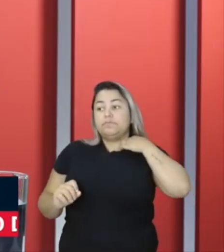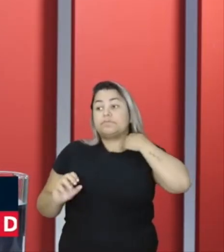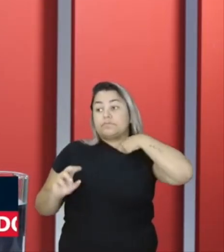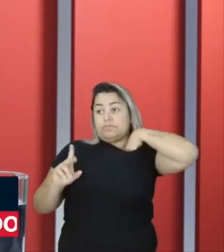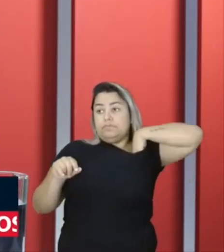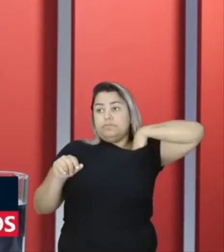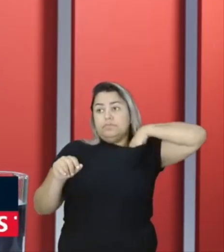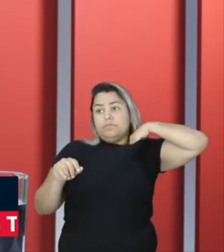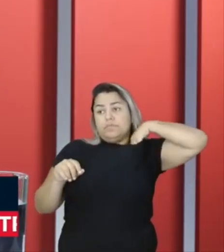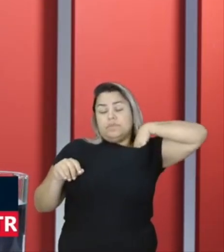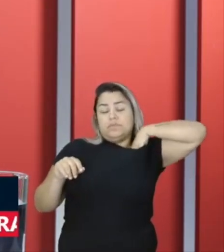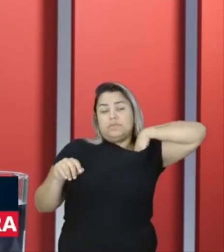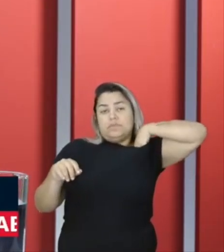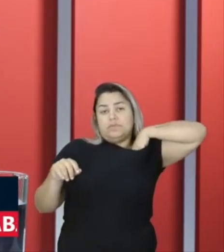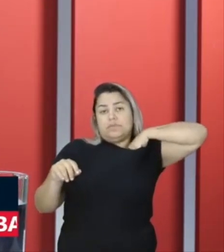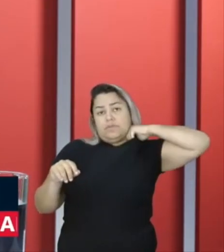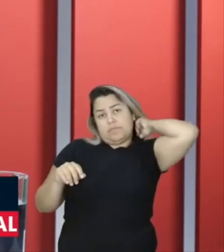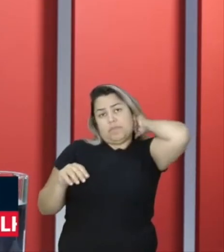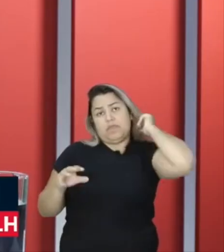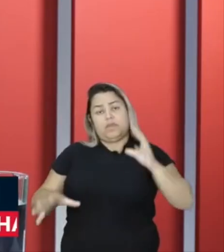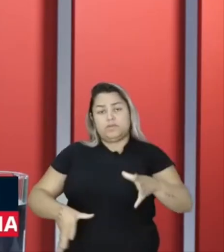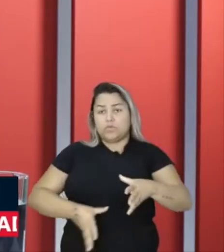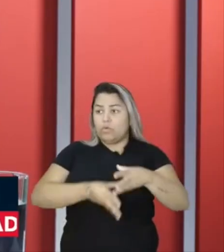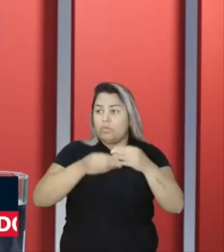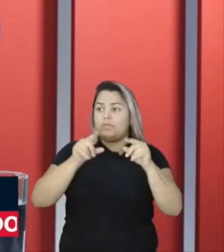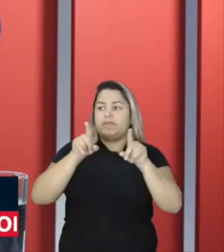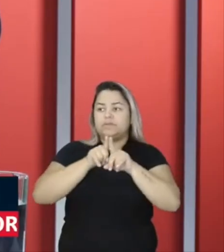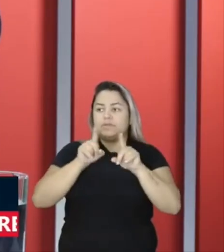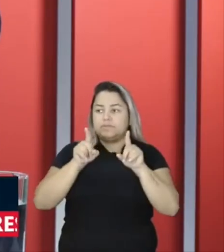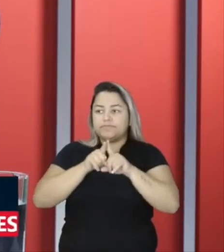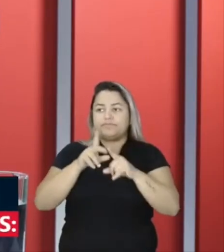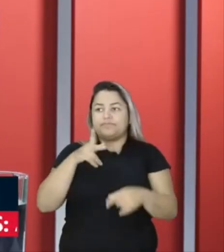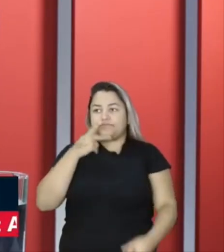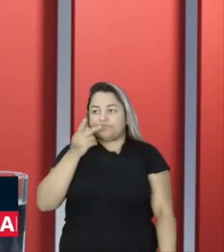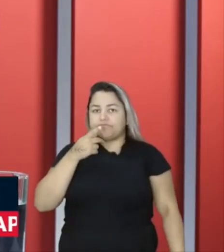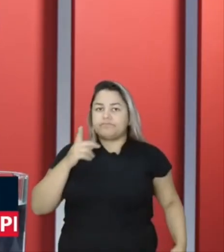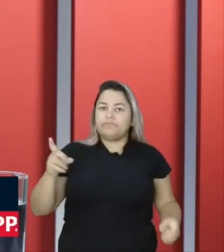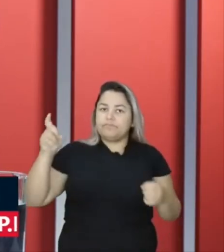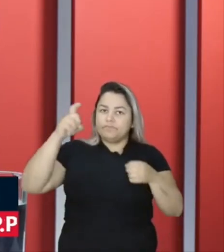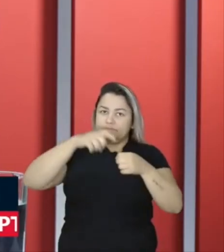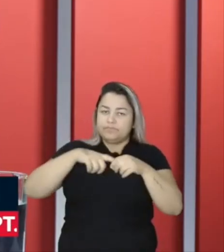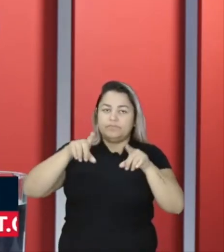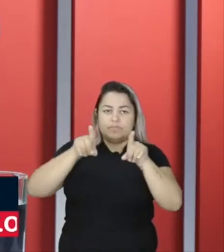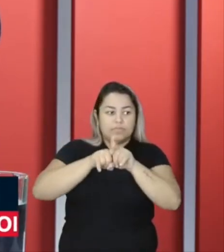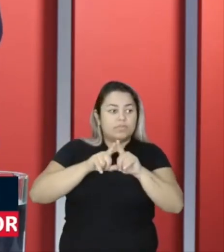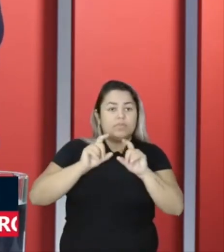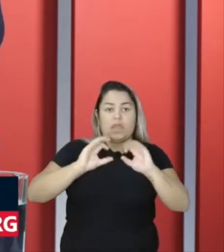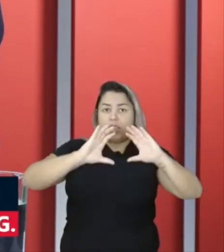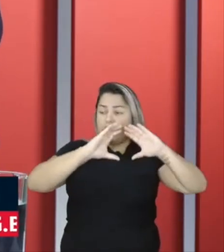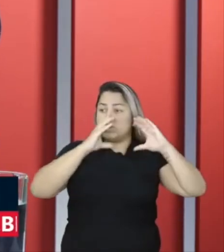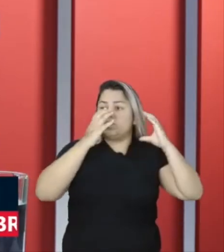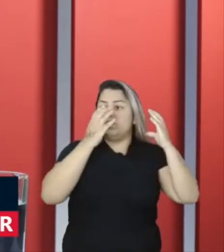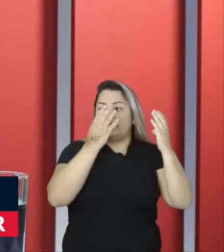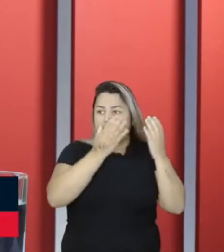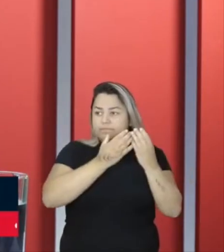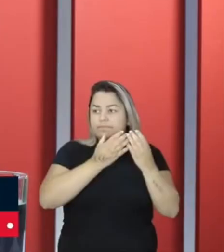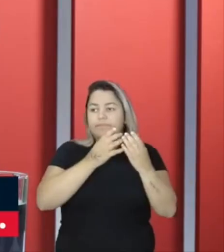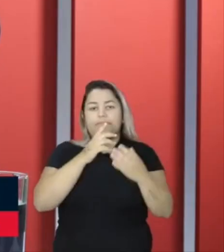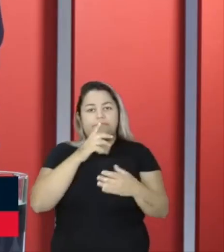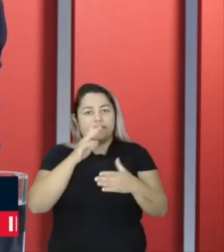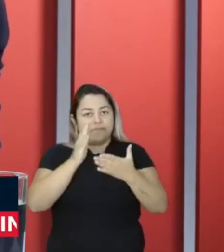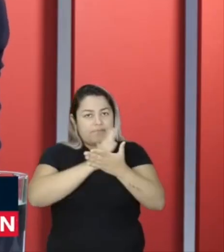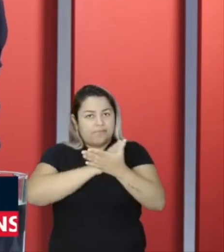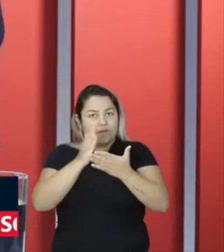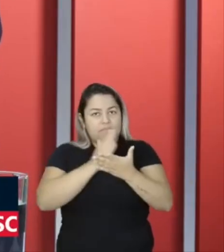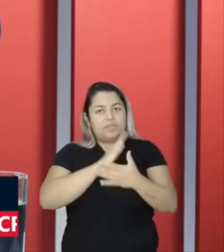se complementa também, como foi dito, pela retomada do ciclo das conferências. Nós estamos com algumas já